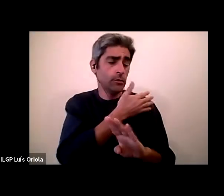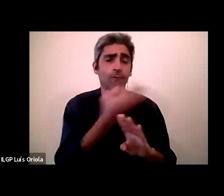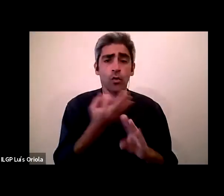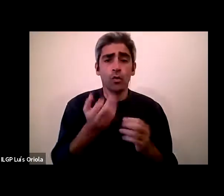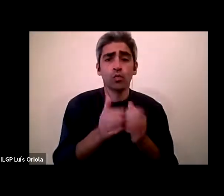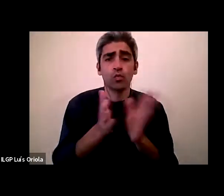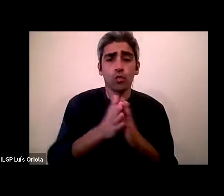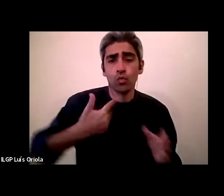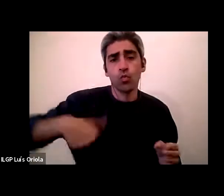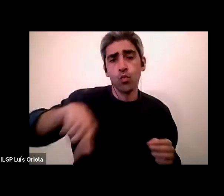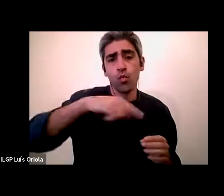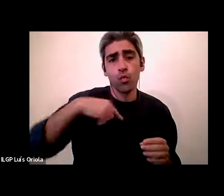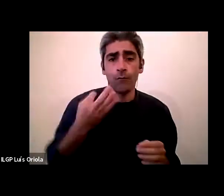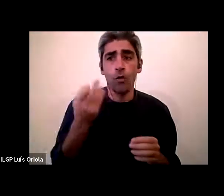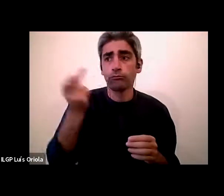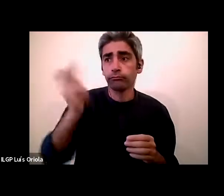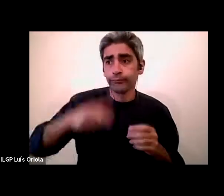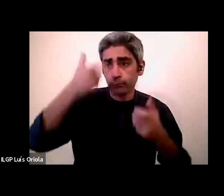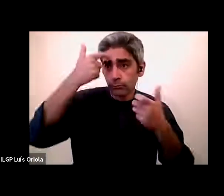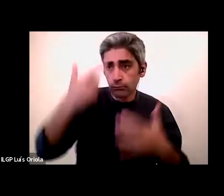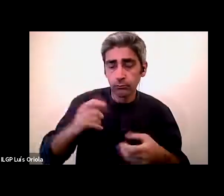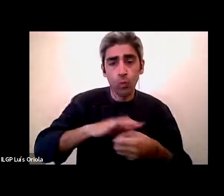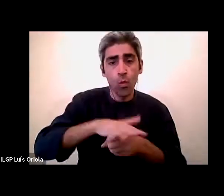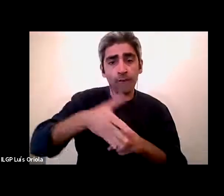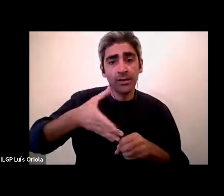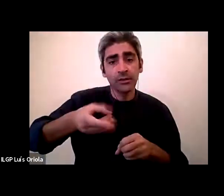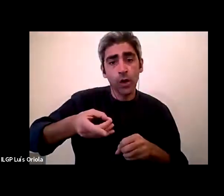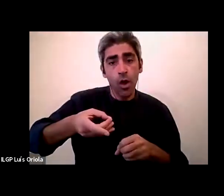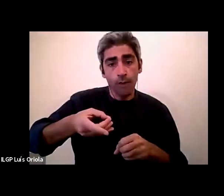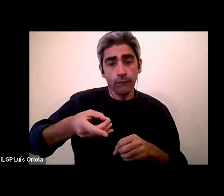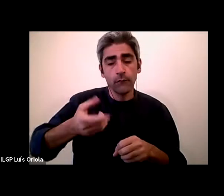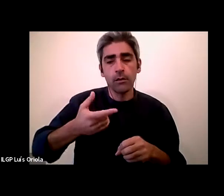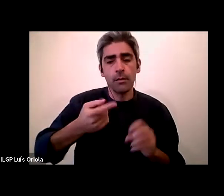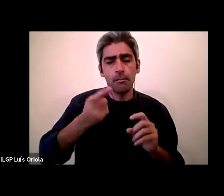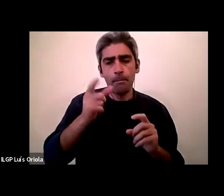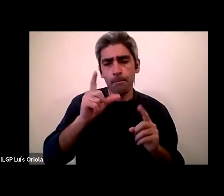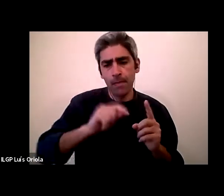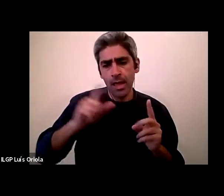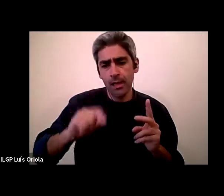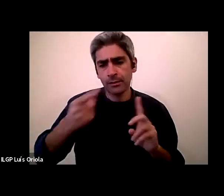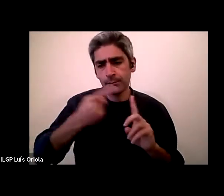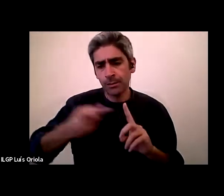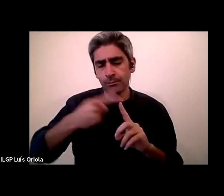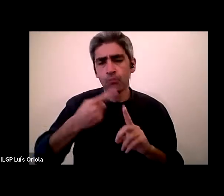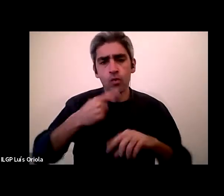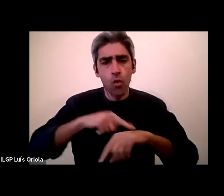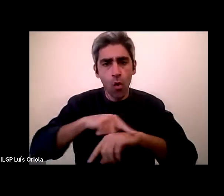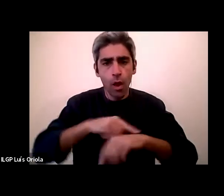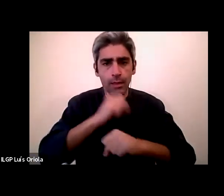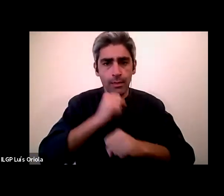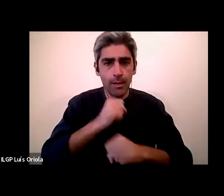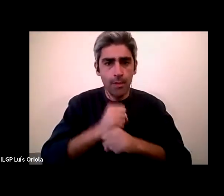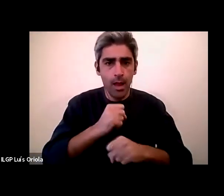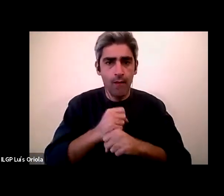lidar com a Covid-19, são meses, são semanas, são muitas horas de trabalho que nos